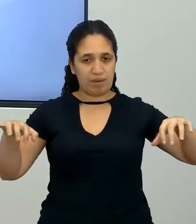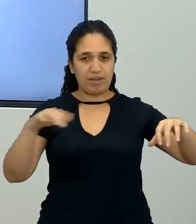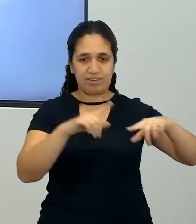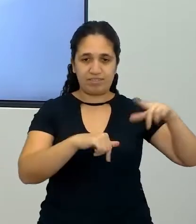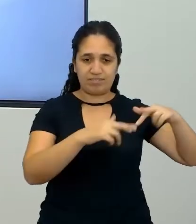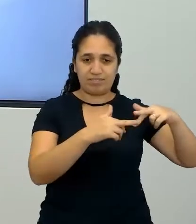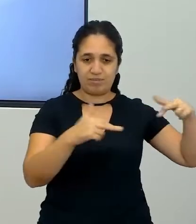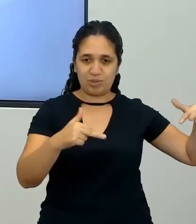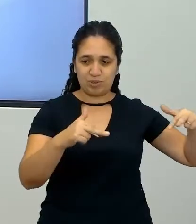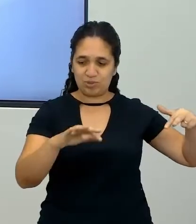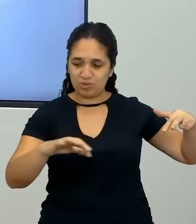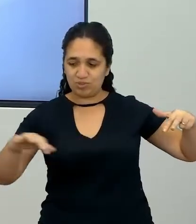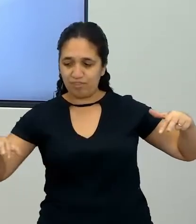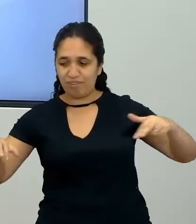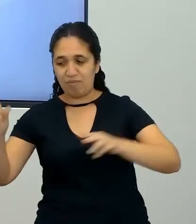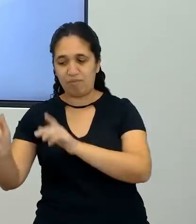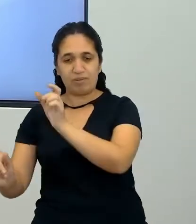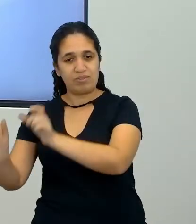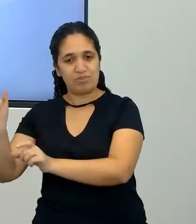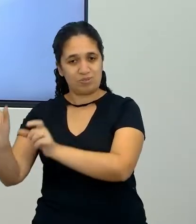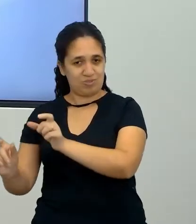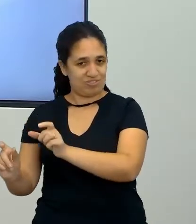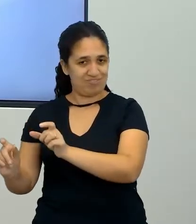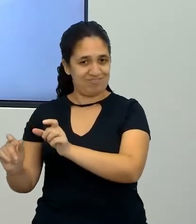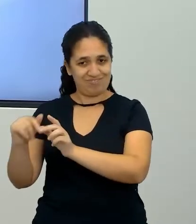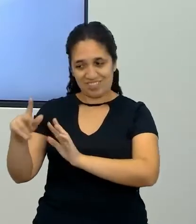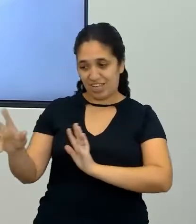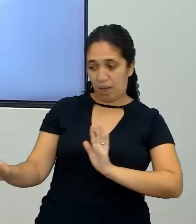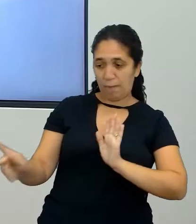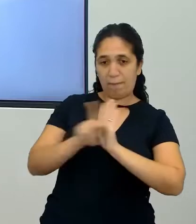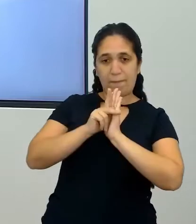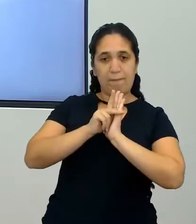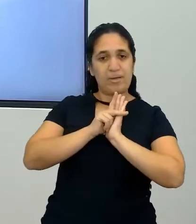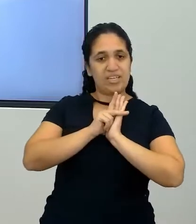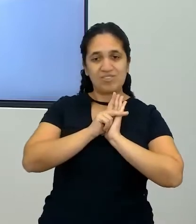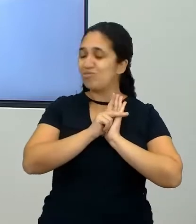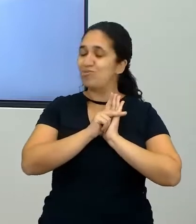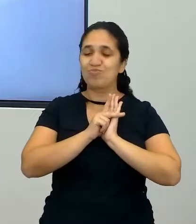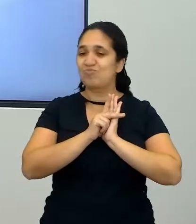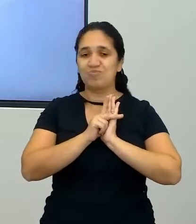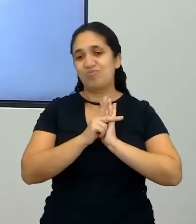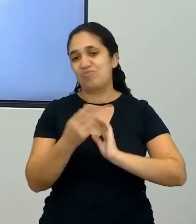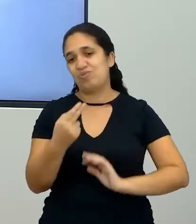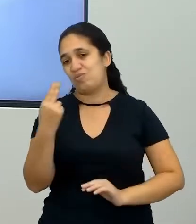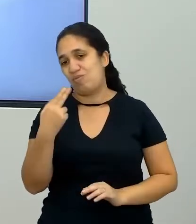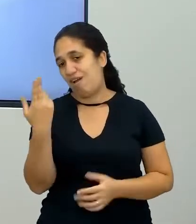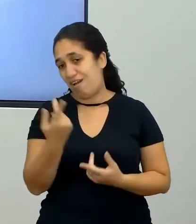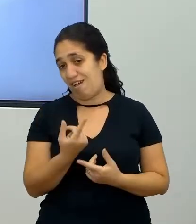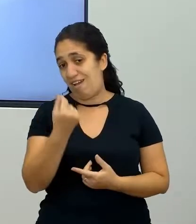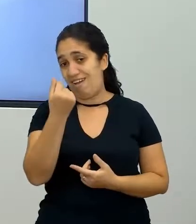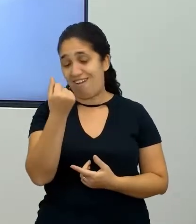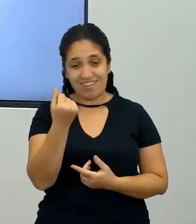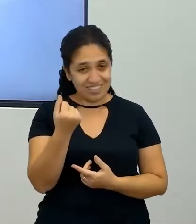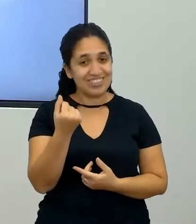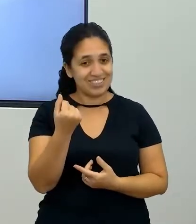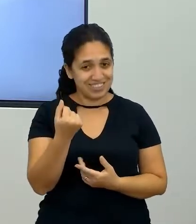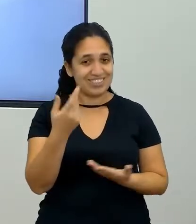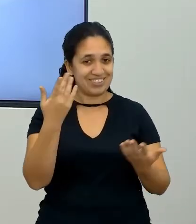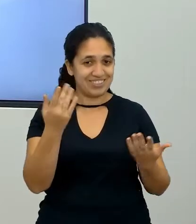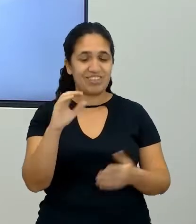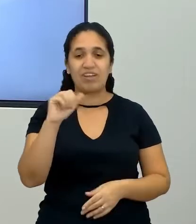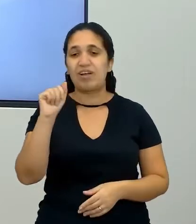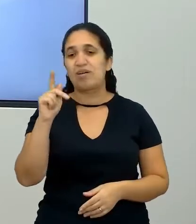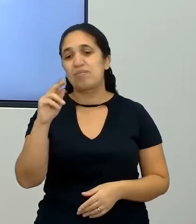seu trabalho porque eles não são proprietários dos meios de produção da vida, ou seja, do capital, né, que no capitalismo